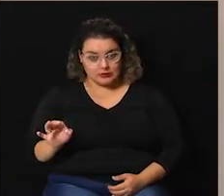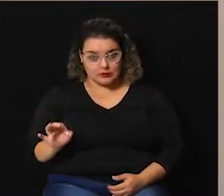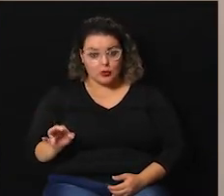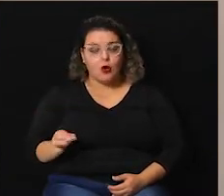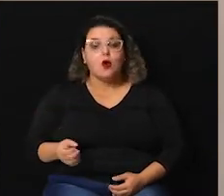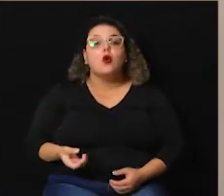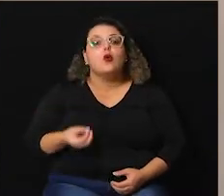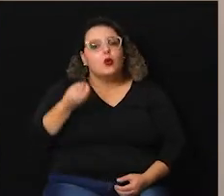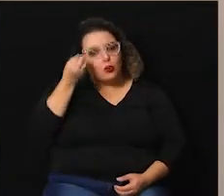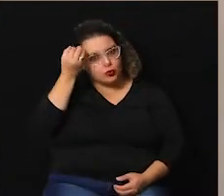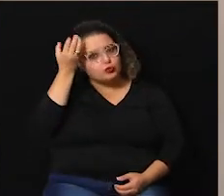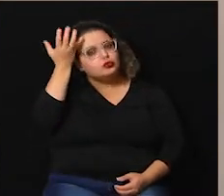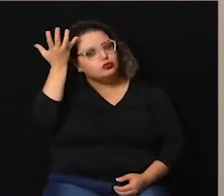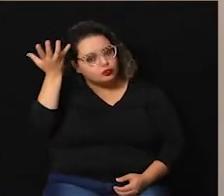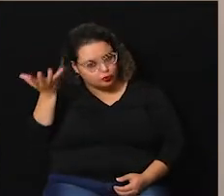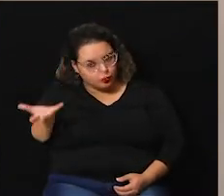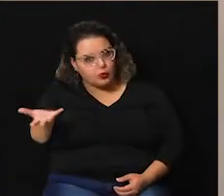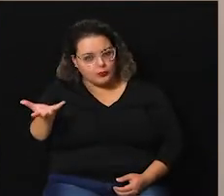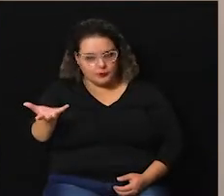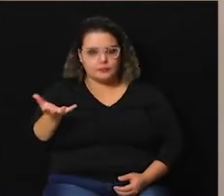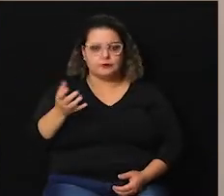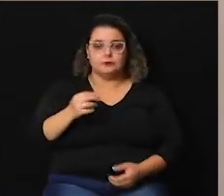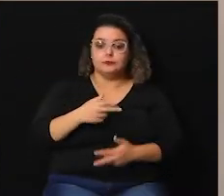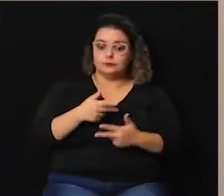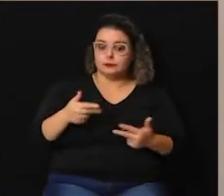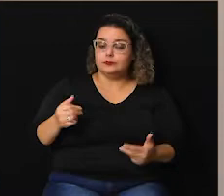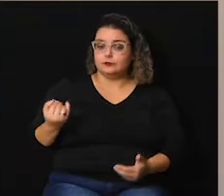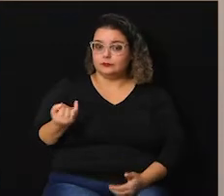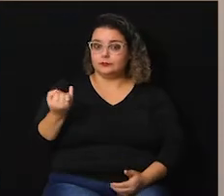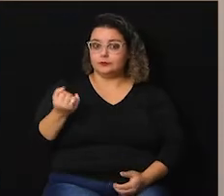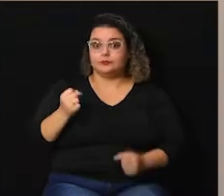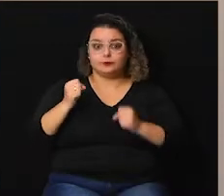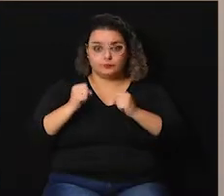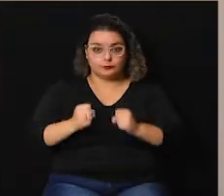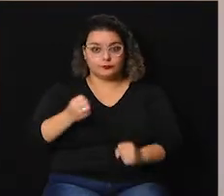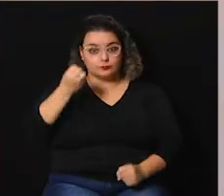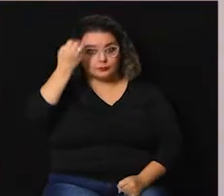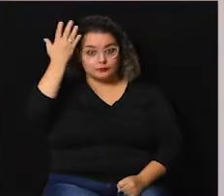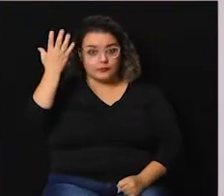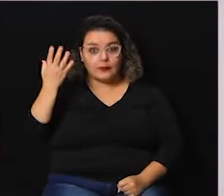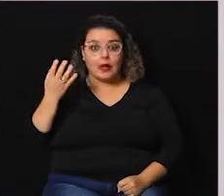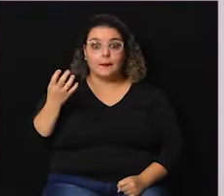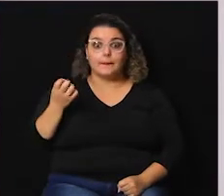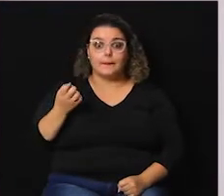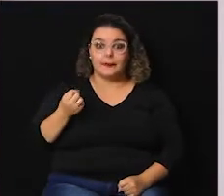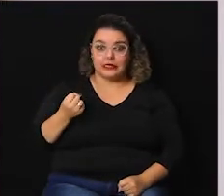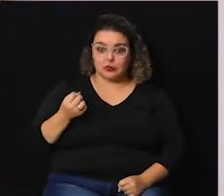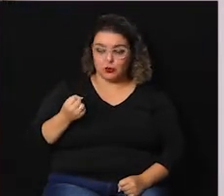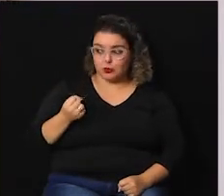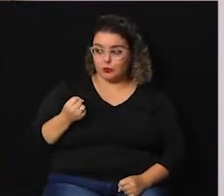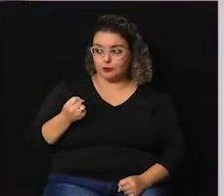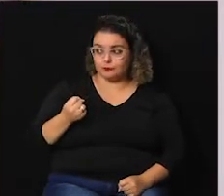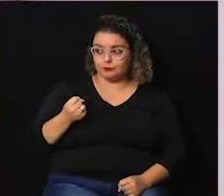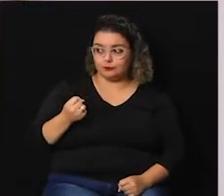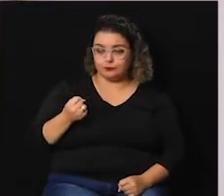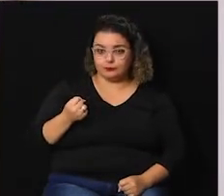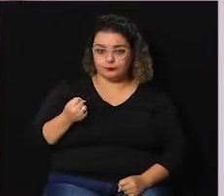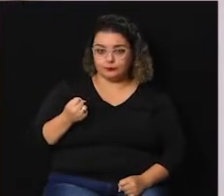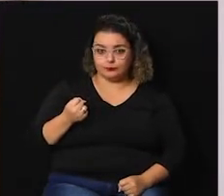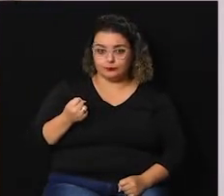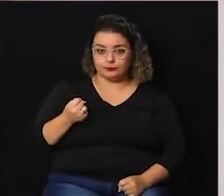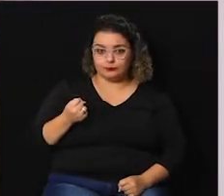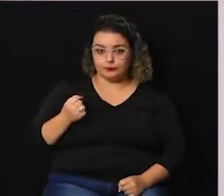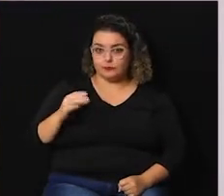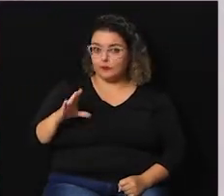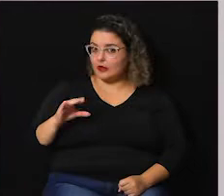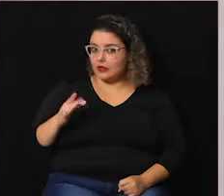repilificação, o cabelo volta, e uma coisa interessante, ele pode voltar branco. Isso a ciência não